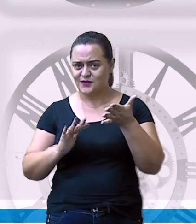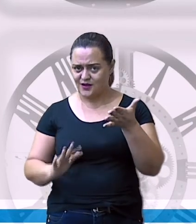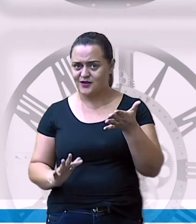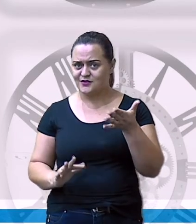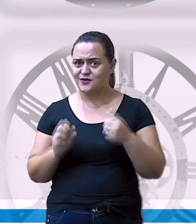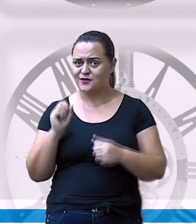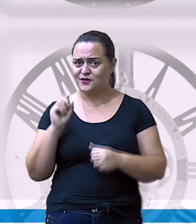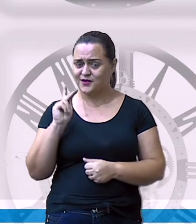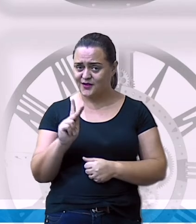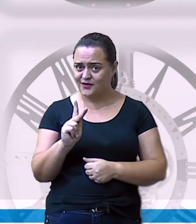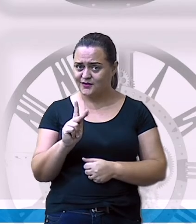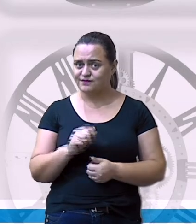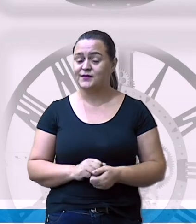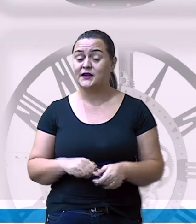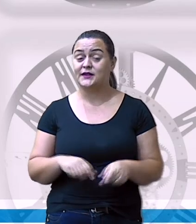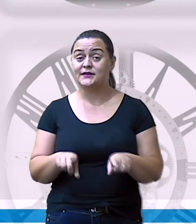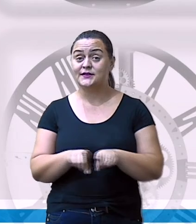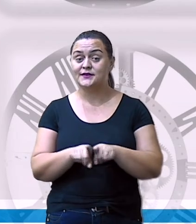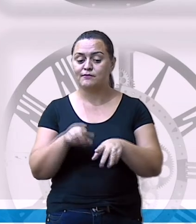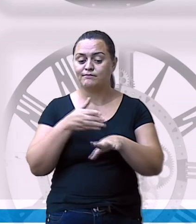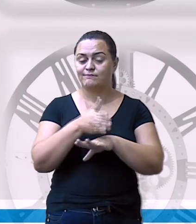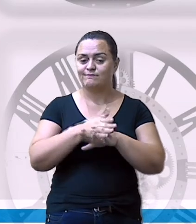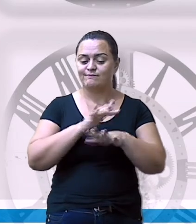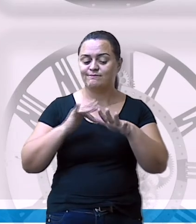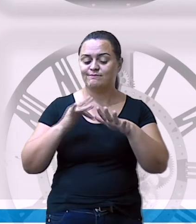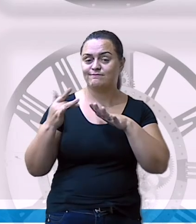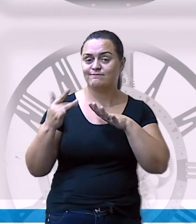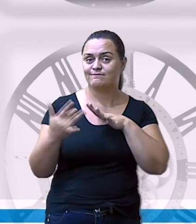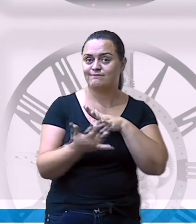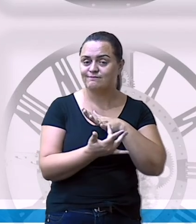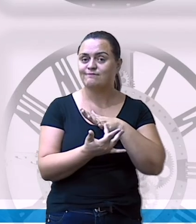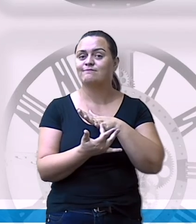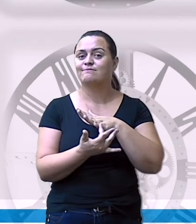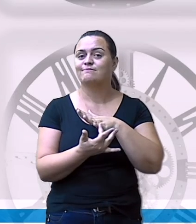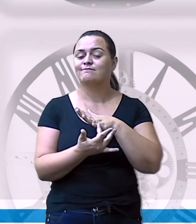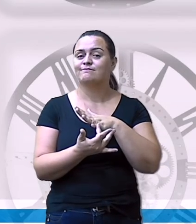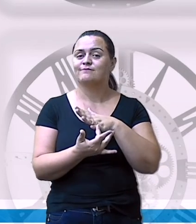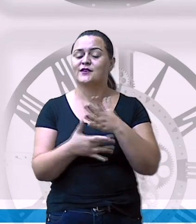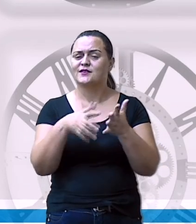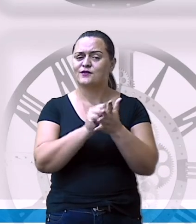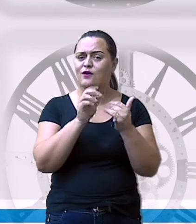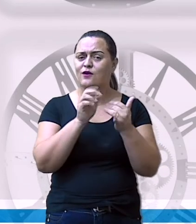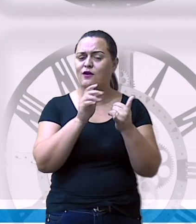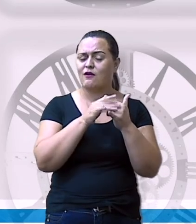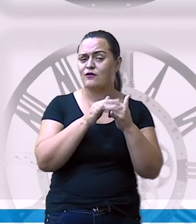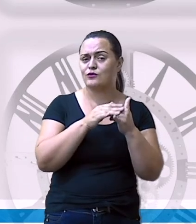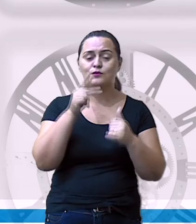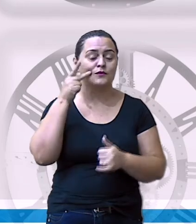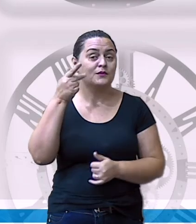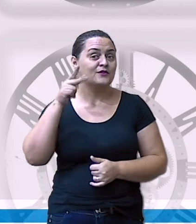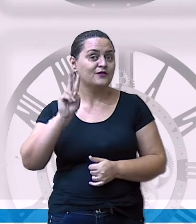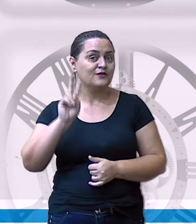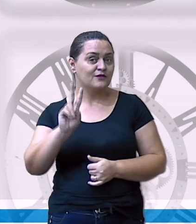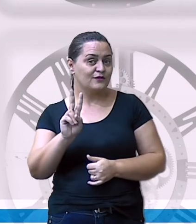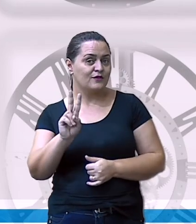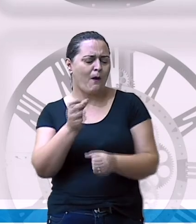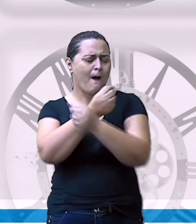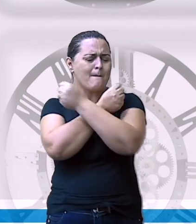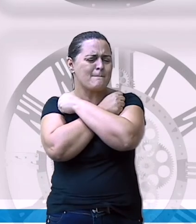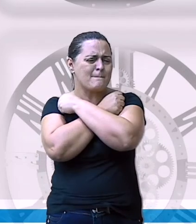Você também pode acessar nossas redes sociais e o nosso canal do YouTube SMED-GV.